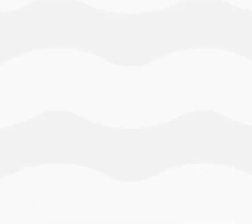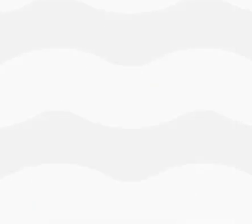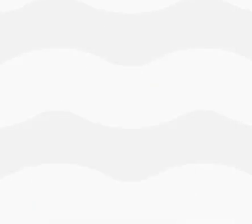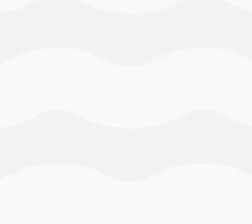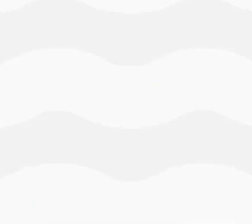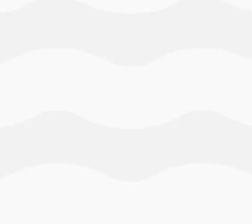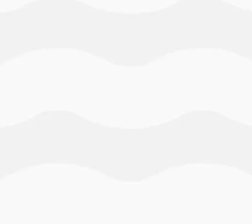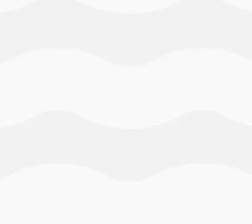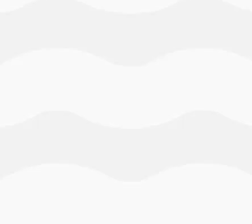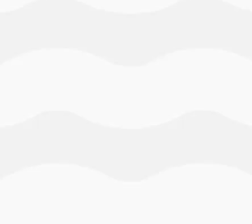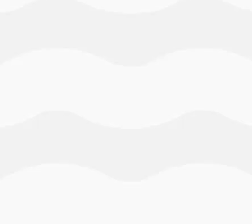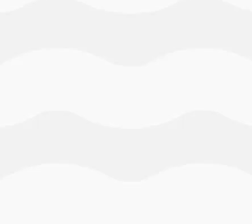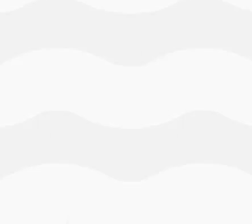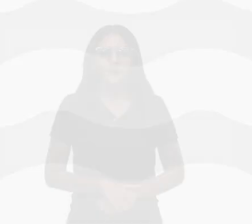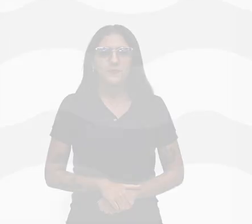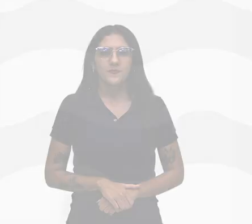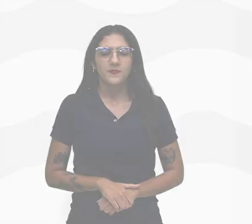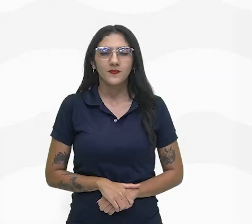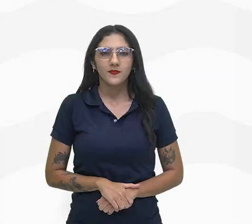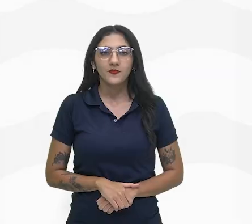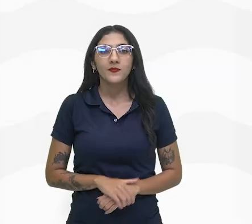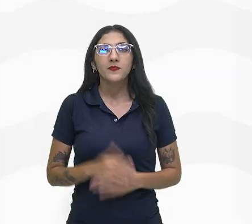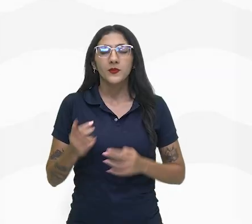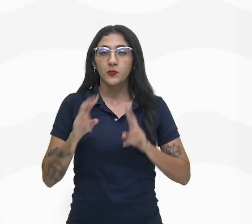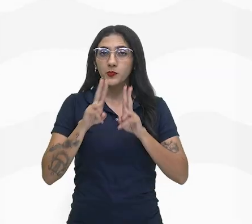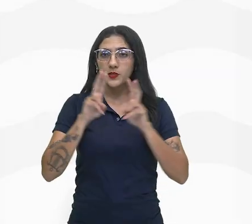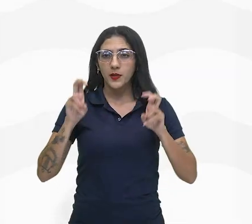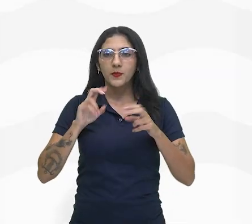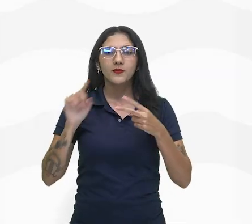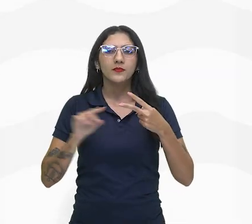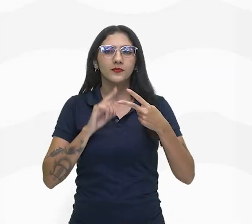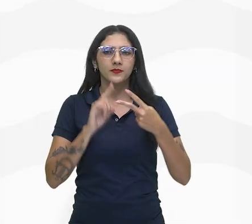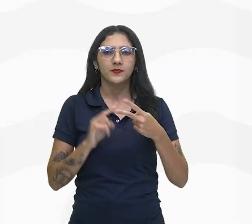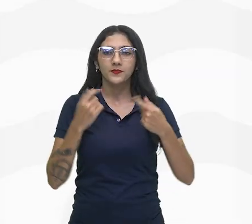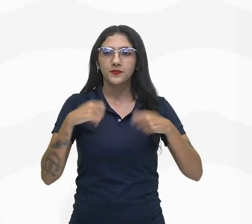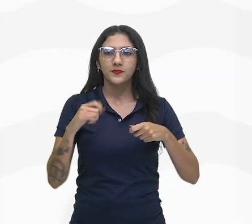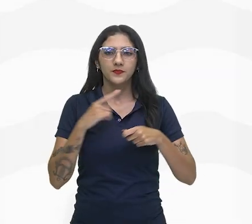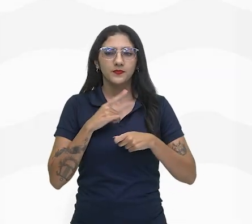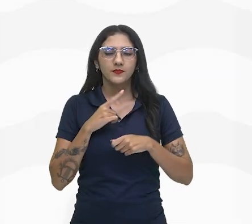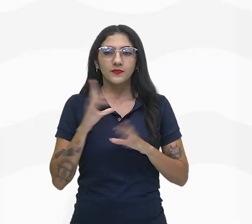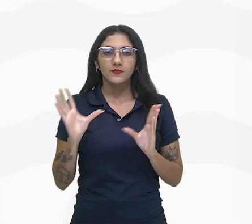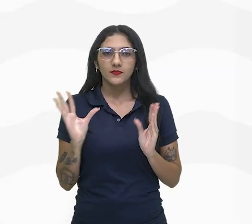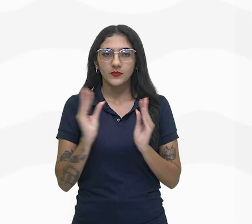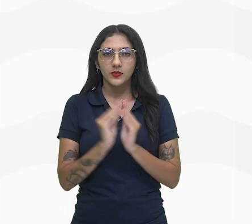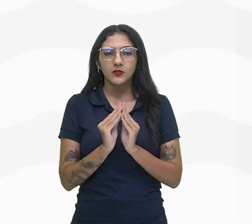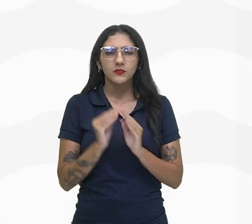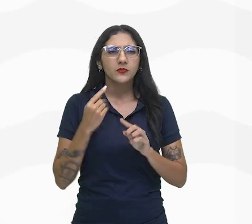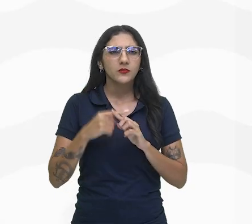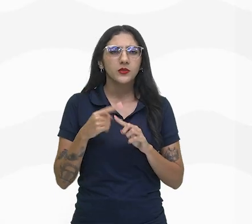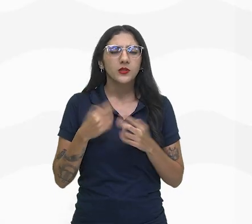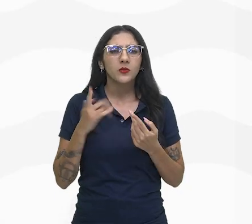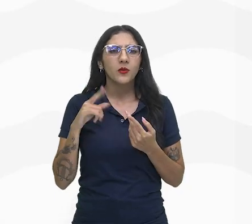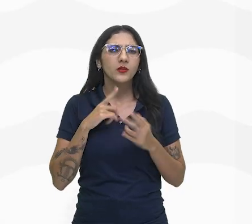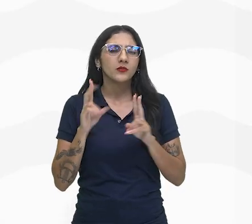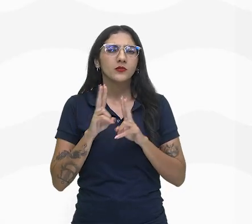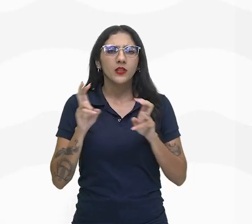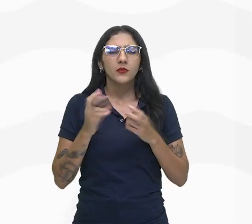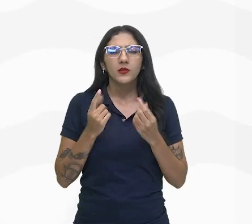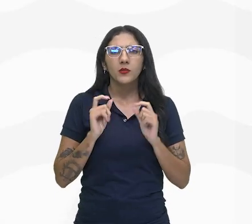é o título da nossa entrevista. Depois temos que ter um resumo. Por quê? A entrevista vai falar de quê? Vai falar sobre o mundo